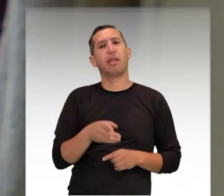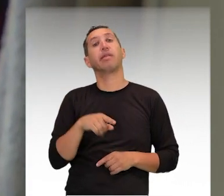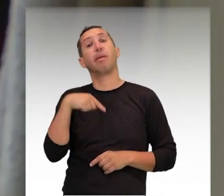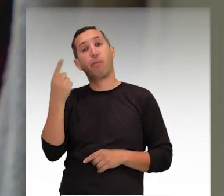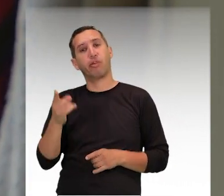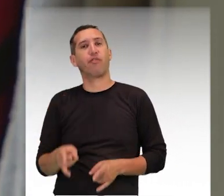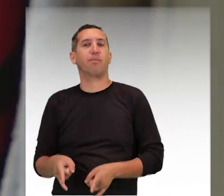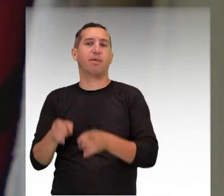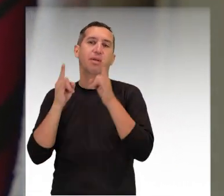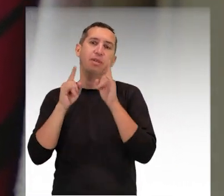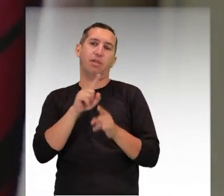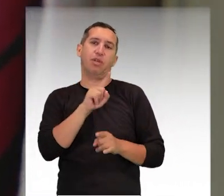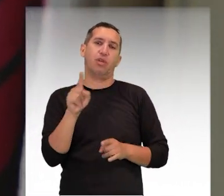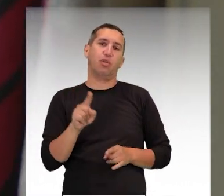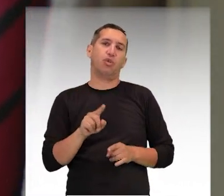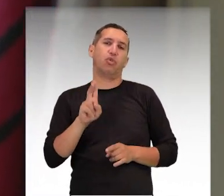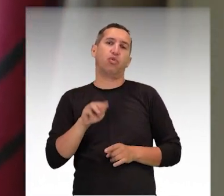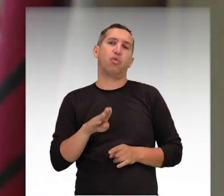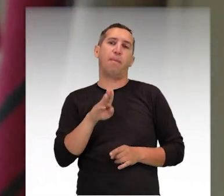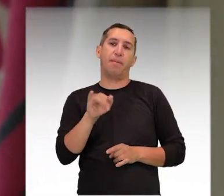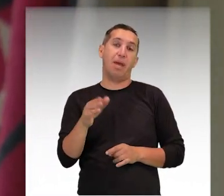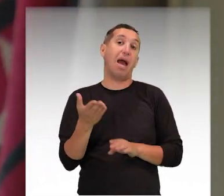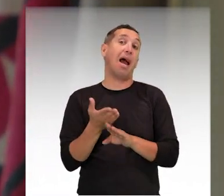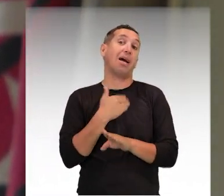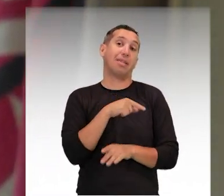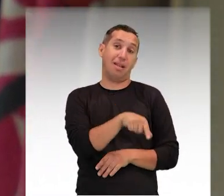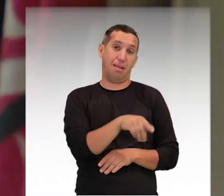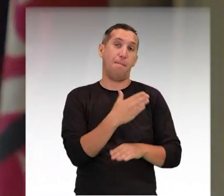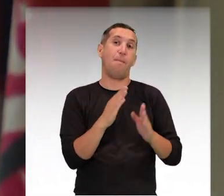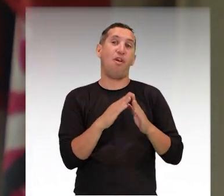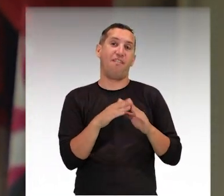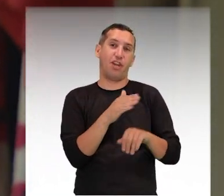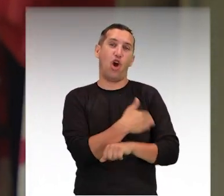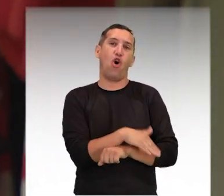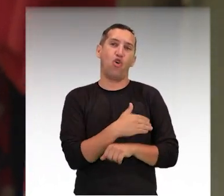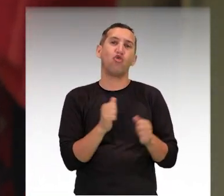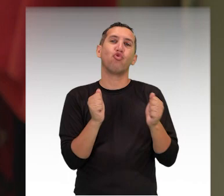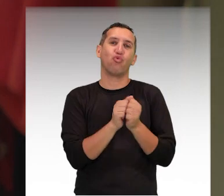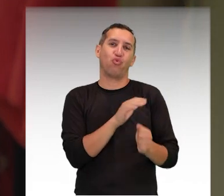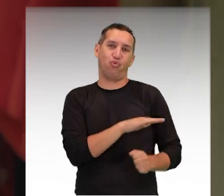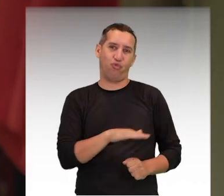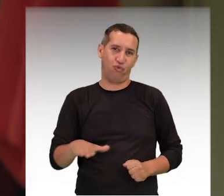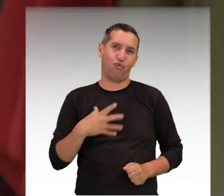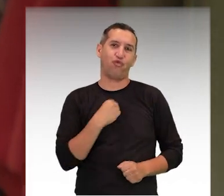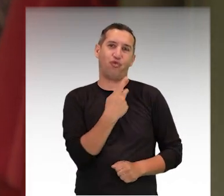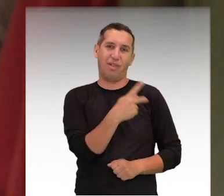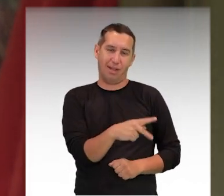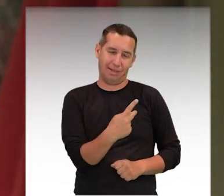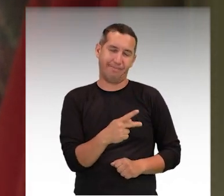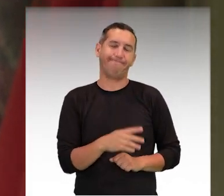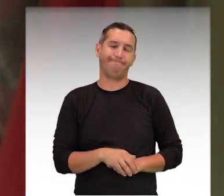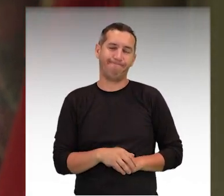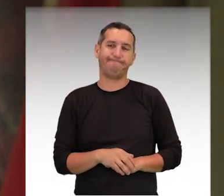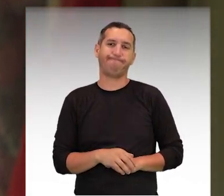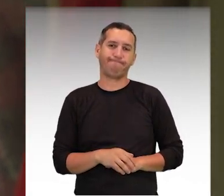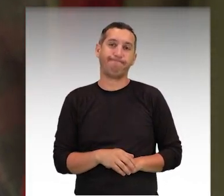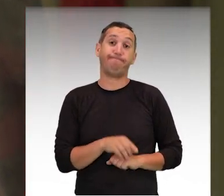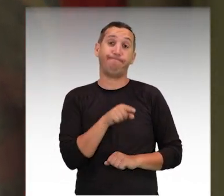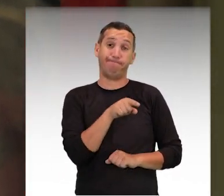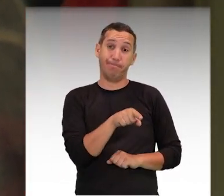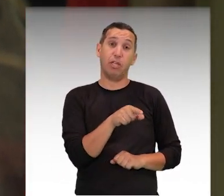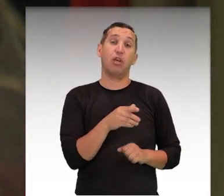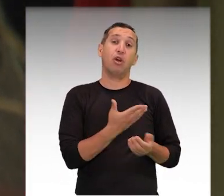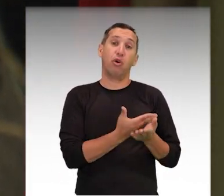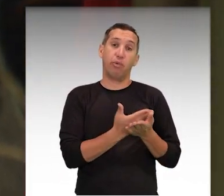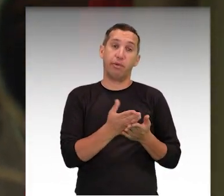para a ocupação zumbi, ela ficou morando na rua com a família, né, com as crianças.